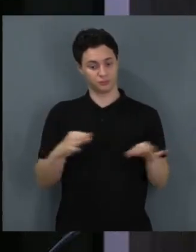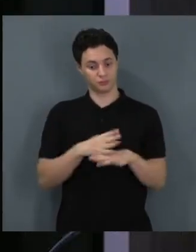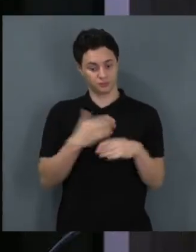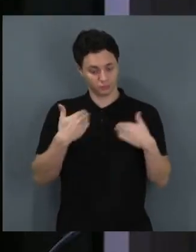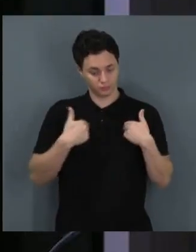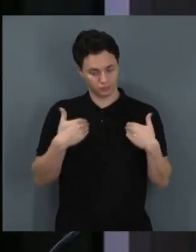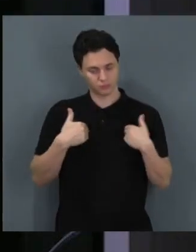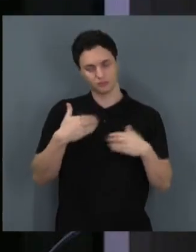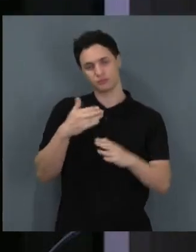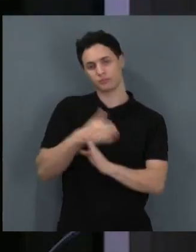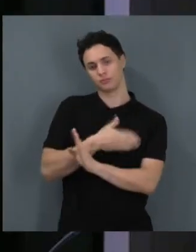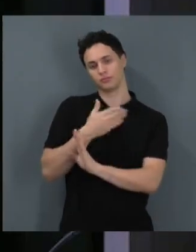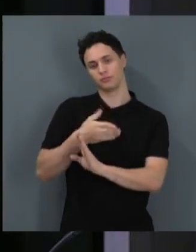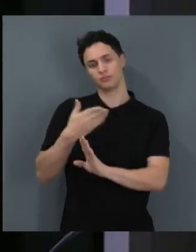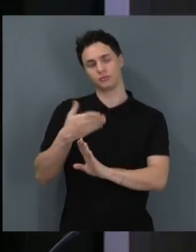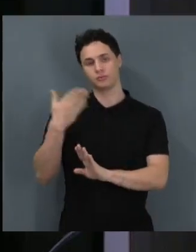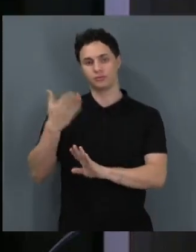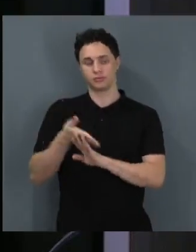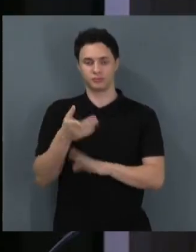depois dos